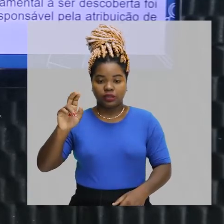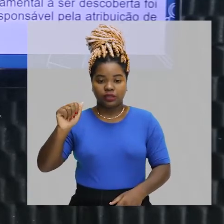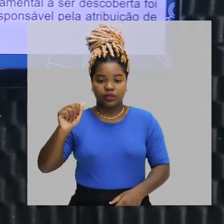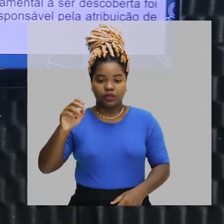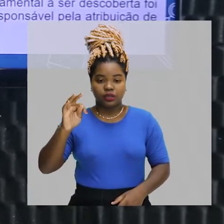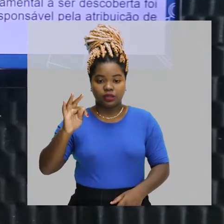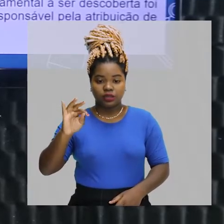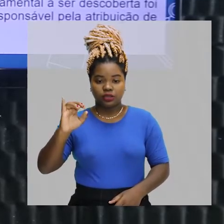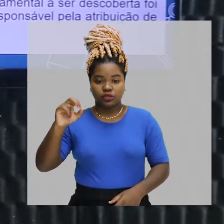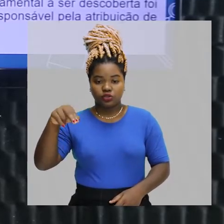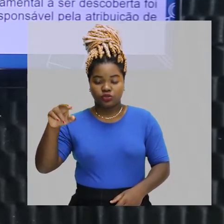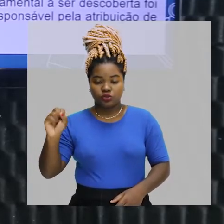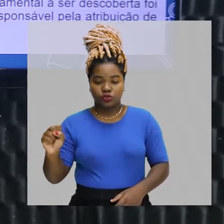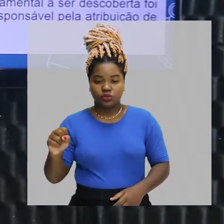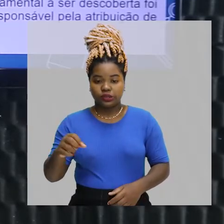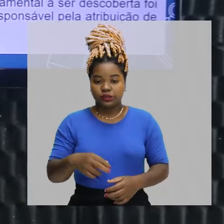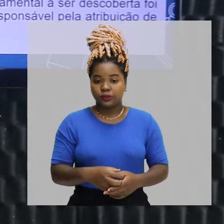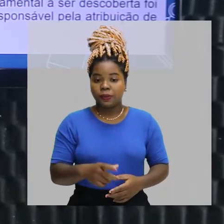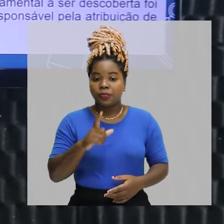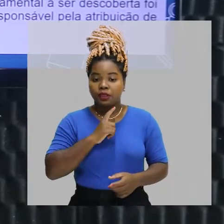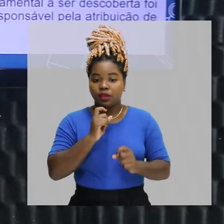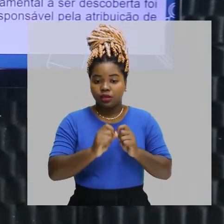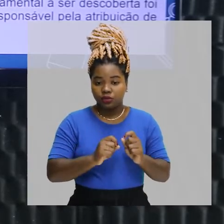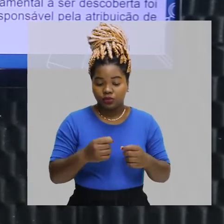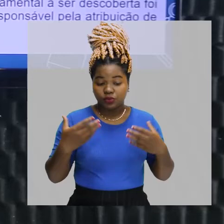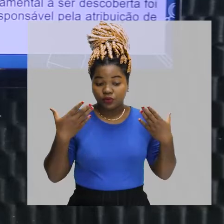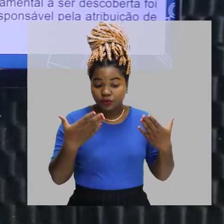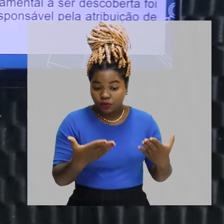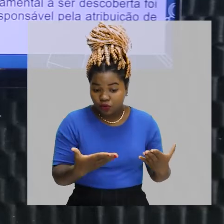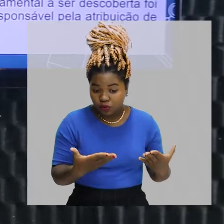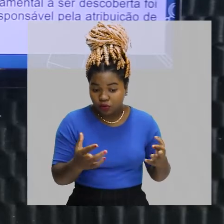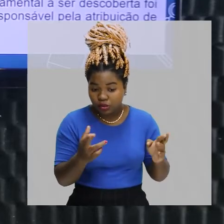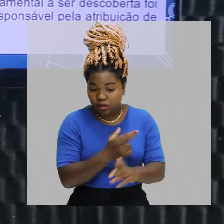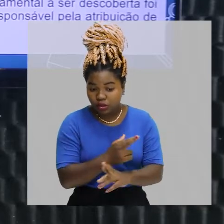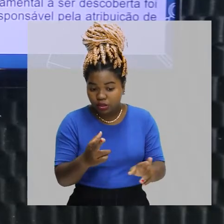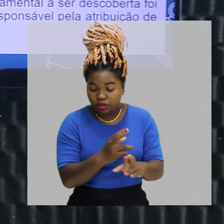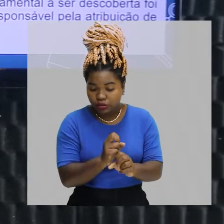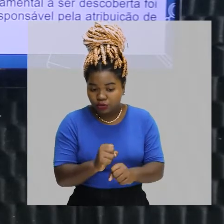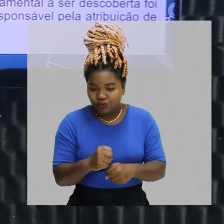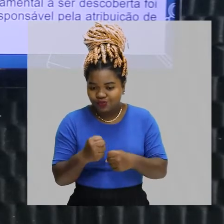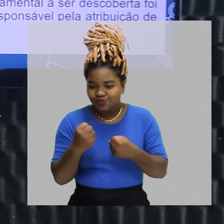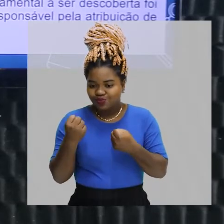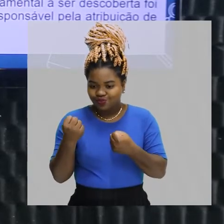são responsáveis ali justamente pela relação da força